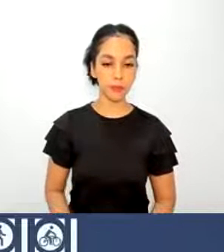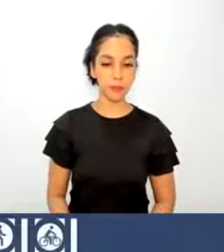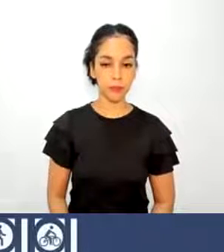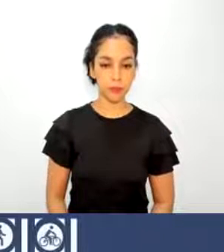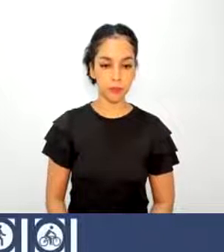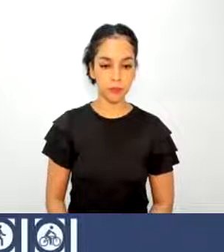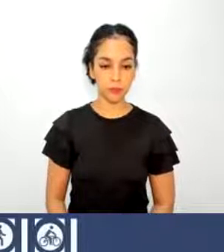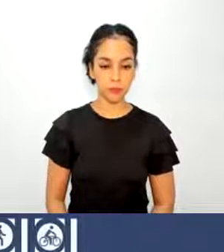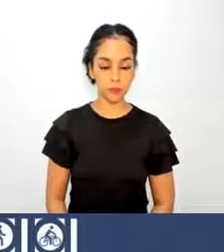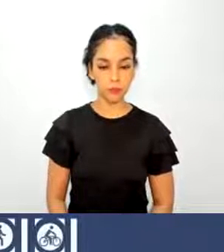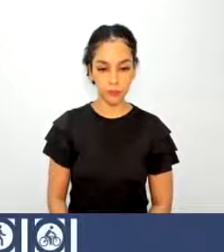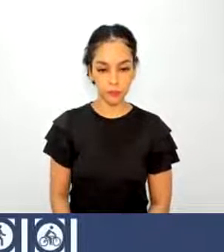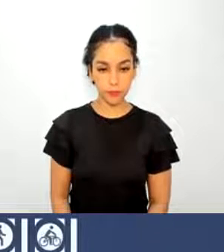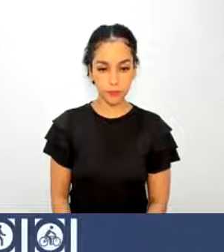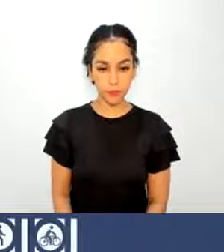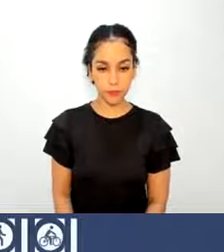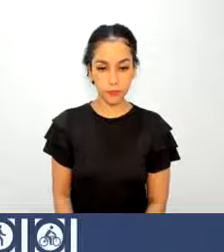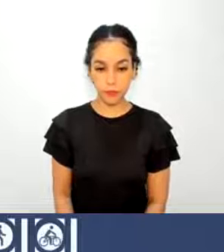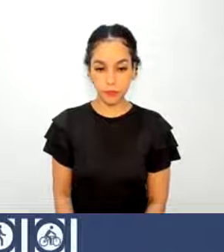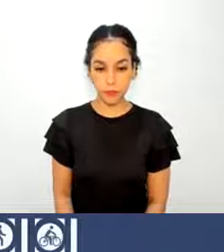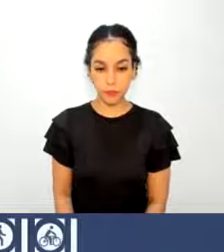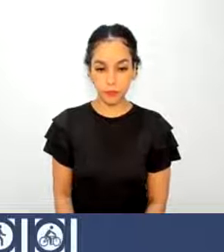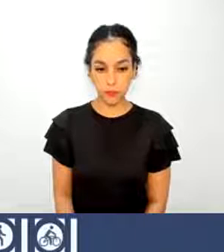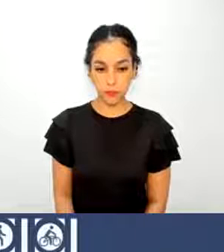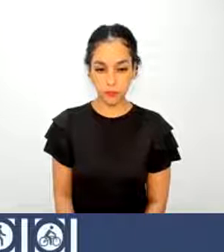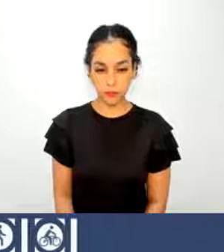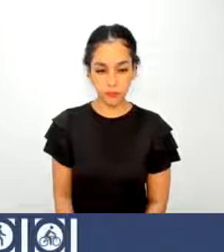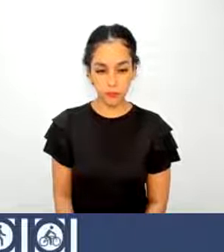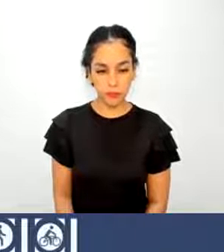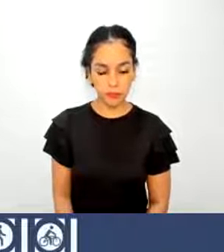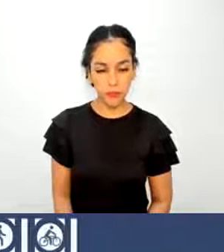Estou aqui com uma manifestação canina.